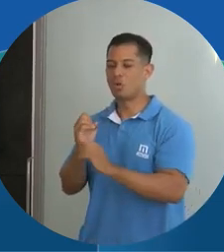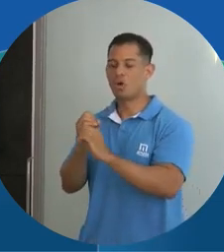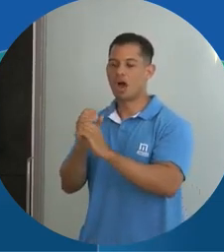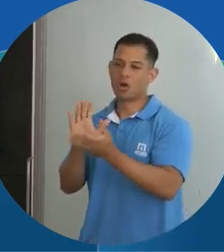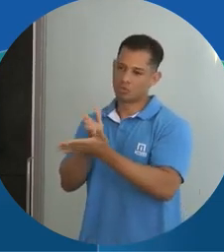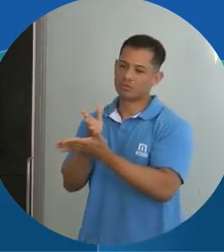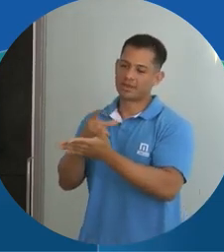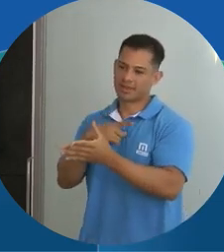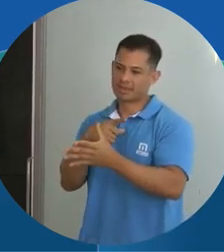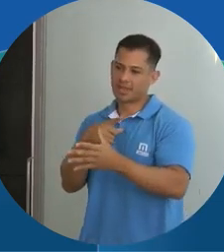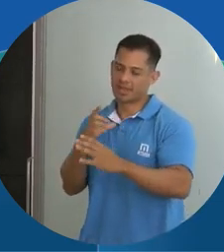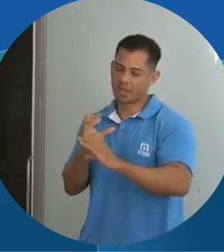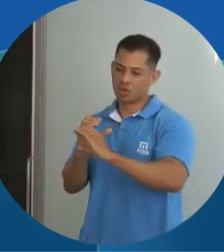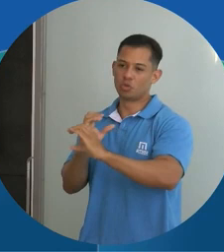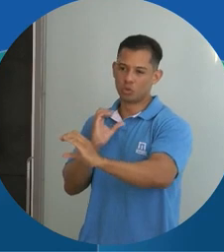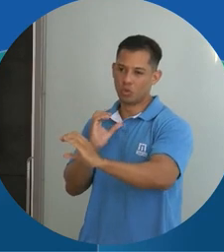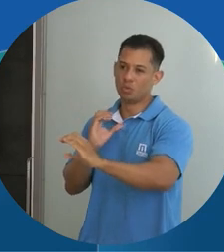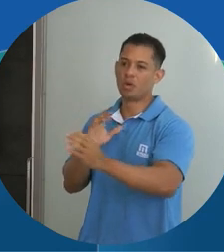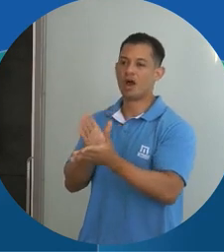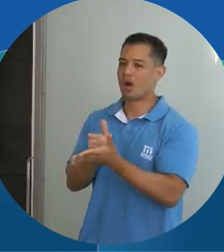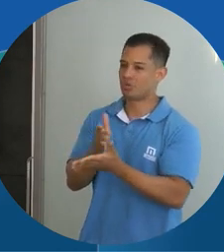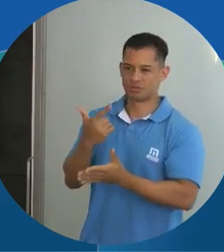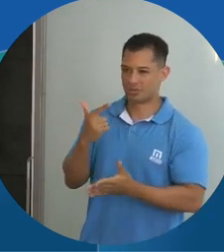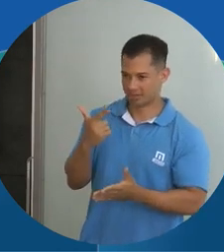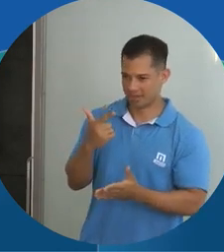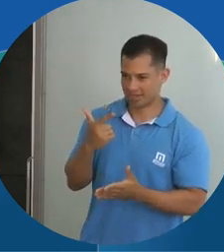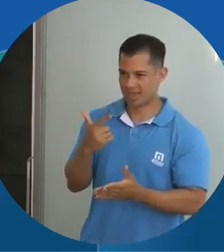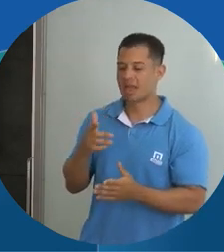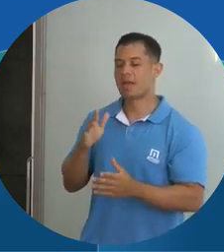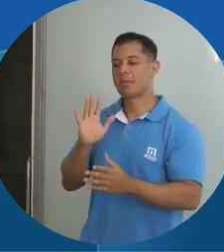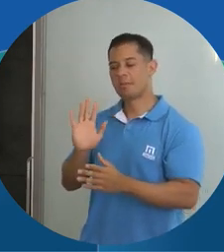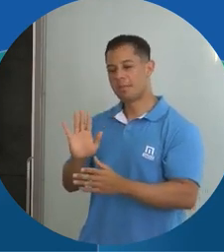sem, mas ela fica livre. Então,